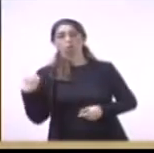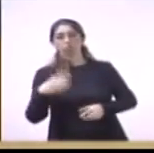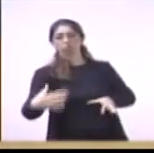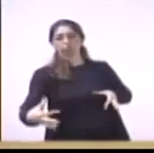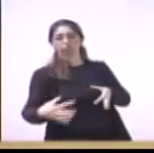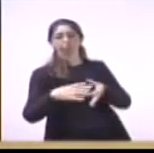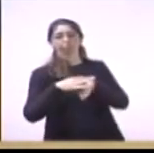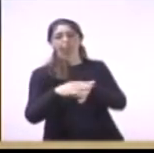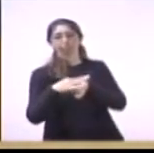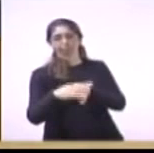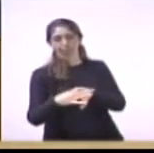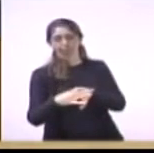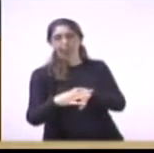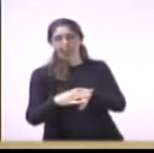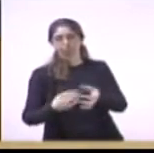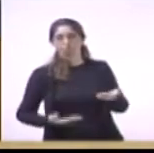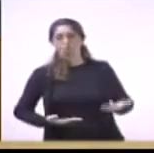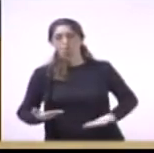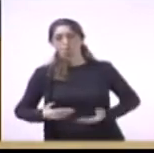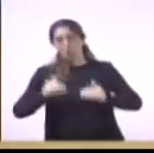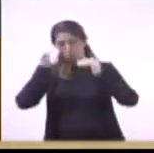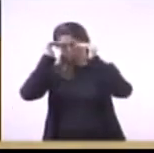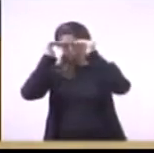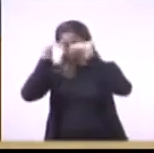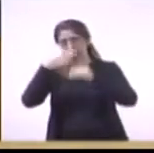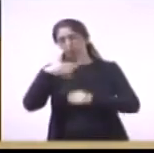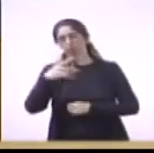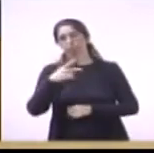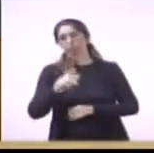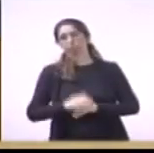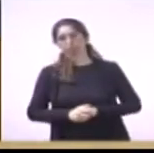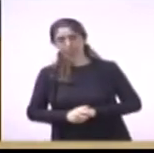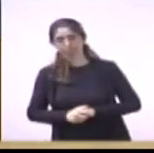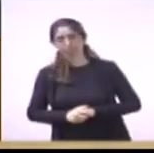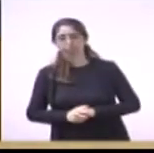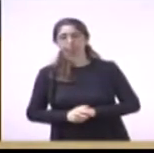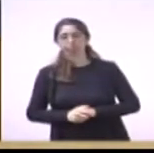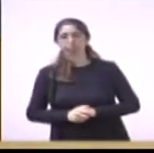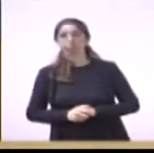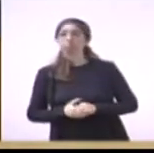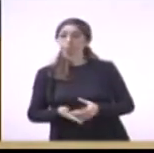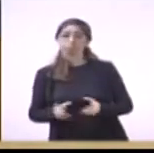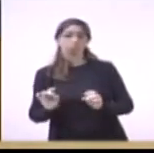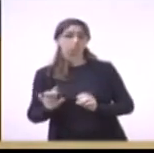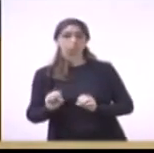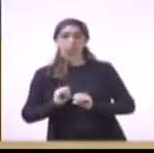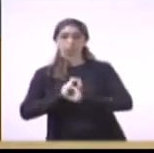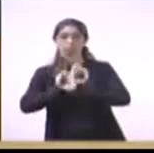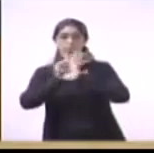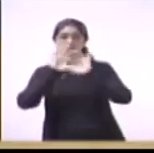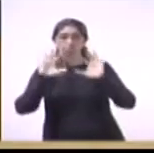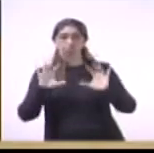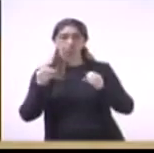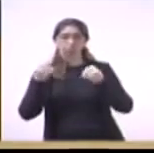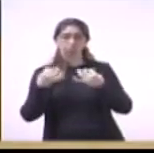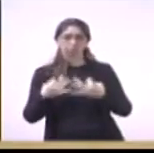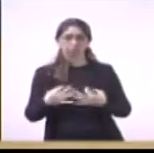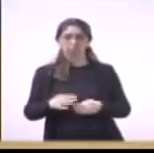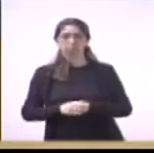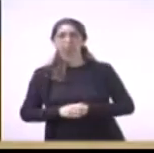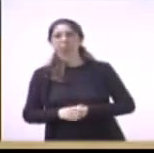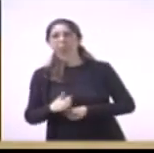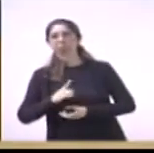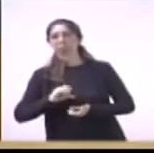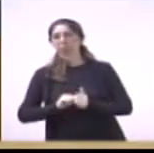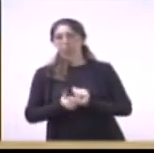de vocês. Então, vocês foram importantes em tudo isso aí. Então, é isso que eu quero deixar claro. Existia brechas.